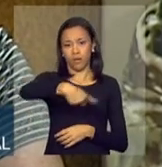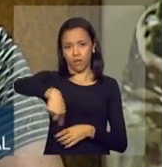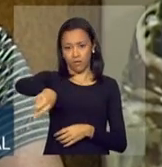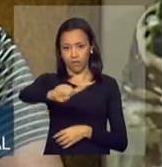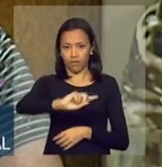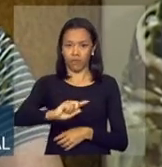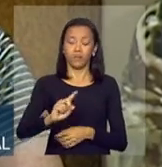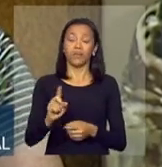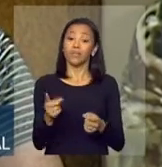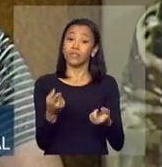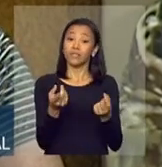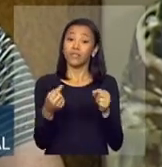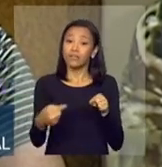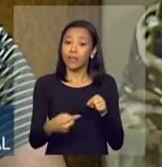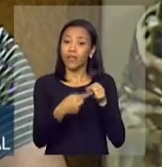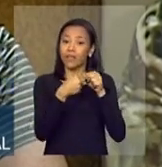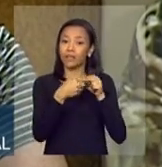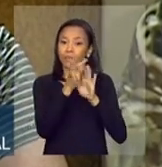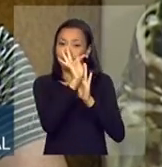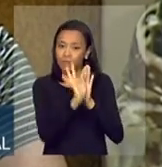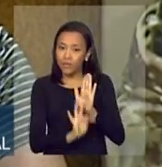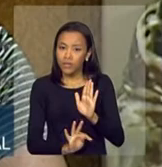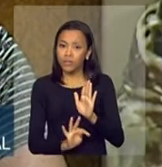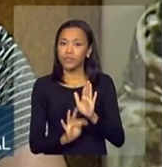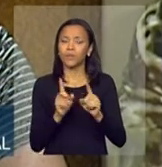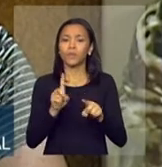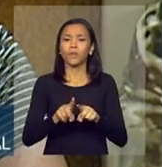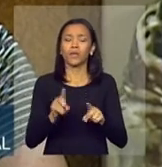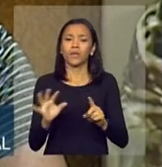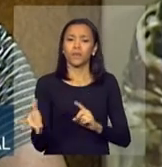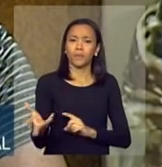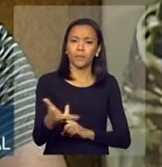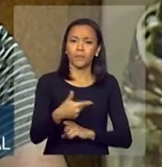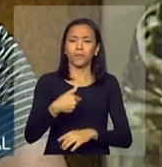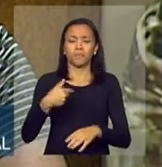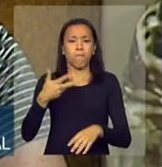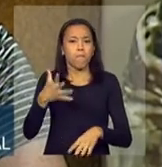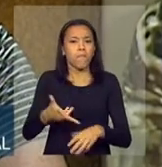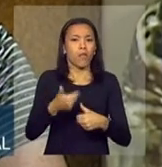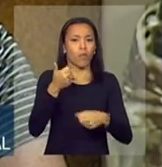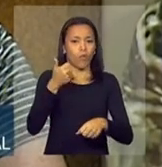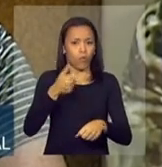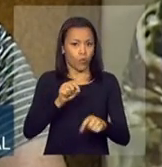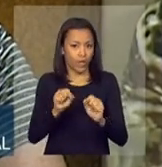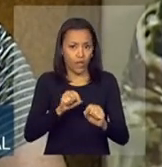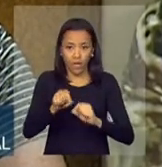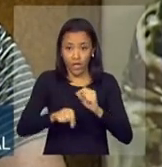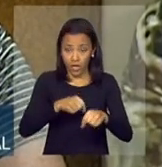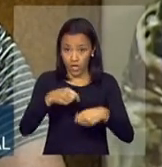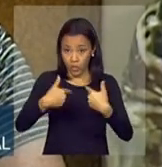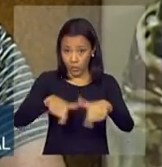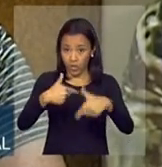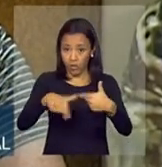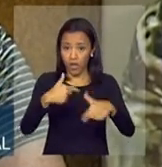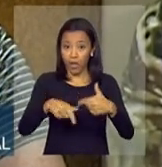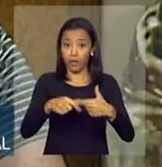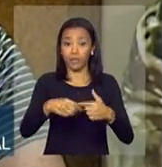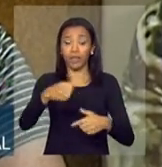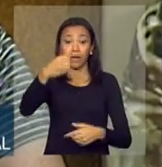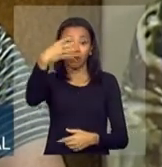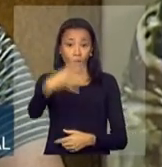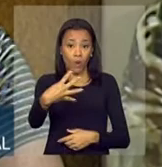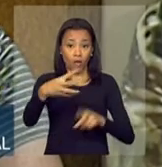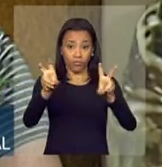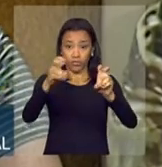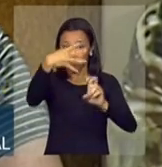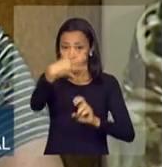no texto do Plan SAM. Qualificar as ações da diretriz 4 no Plan SAM para dar visibilidade